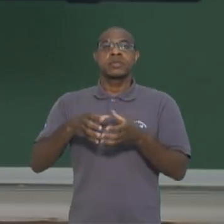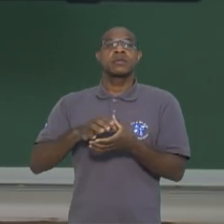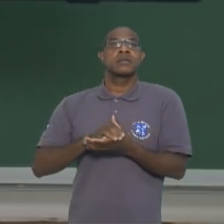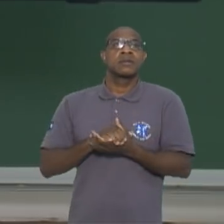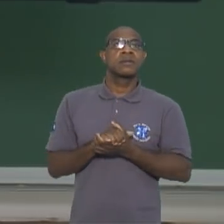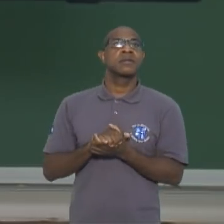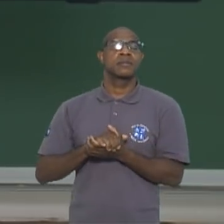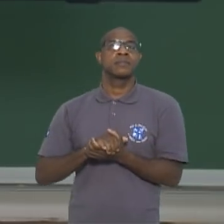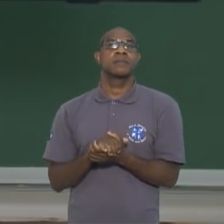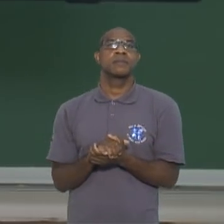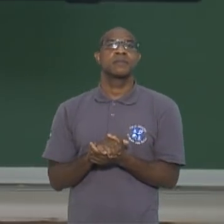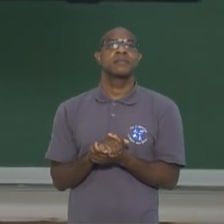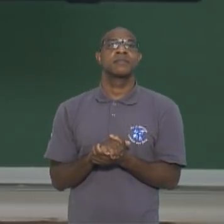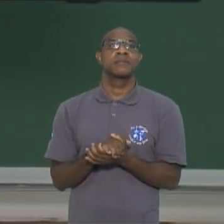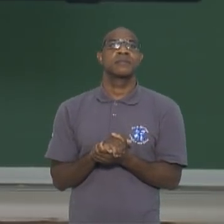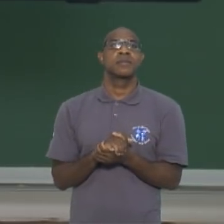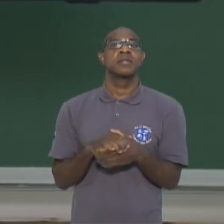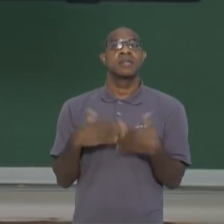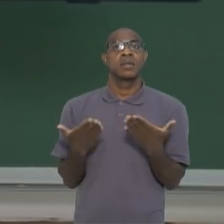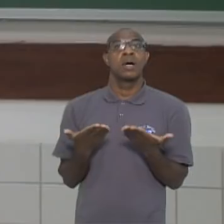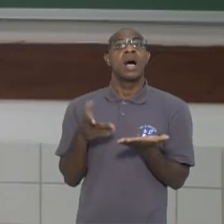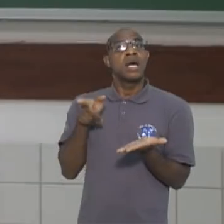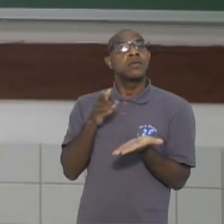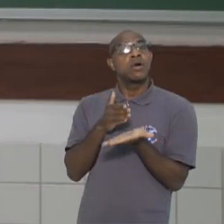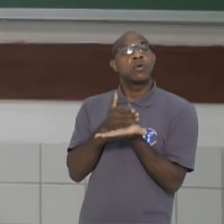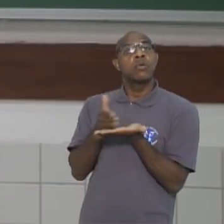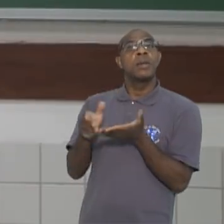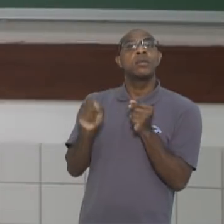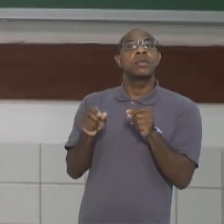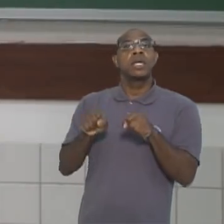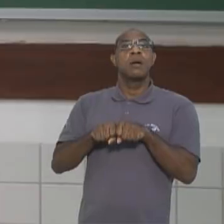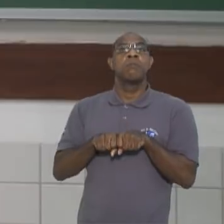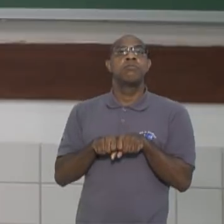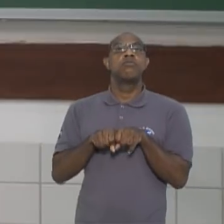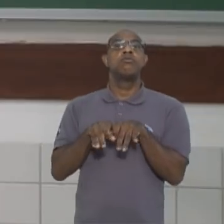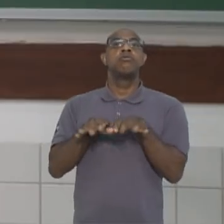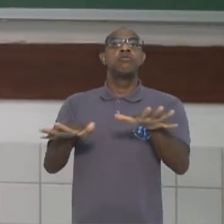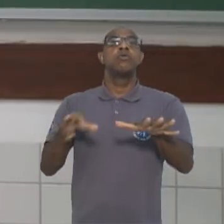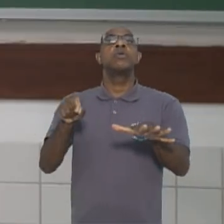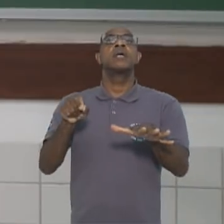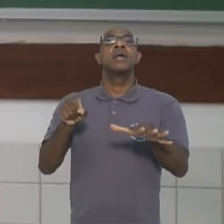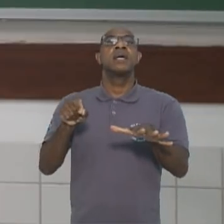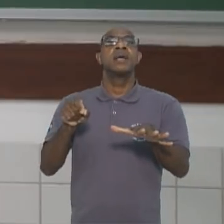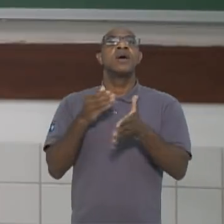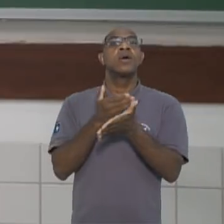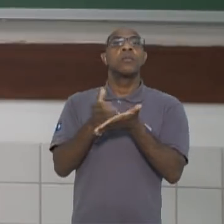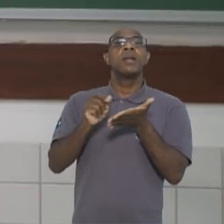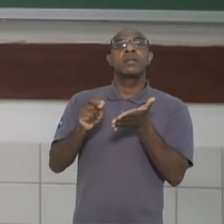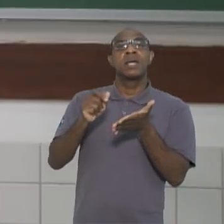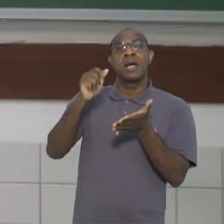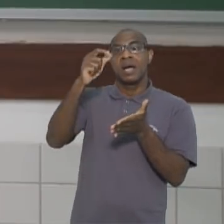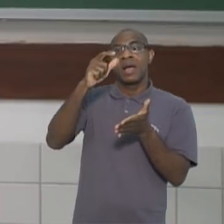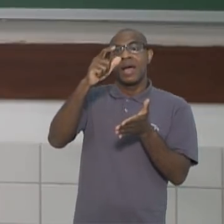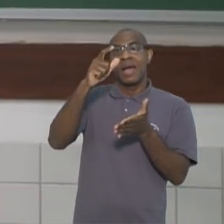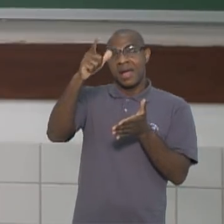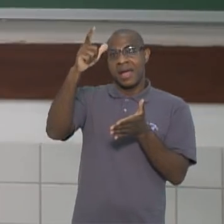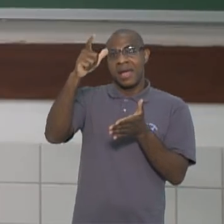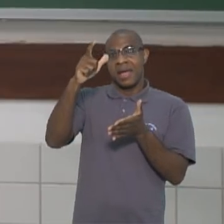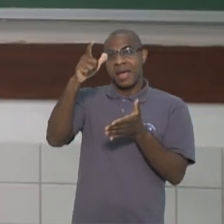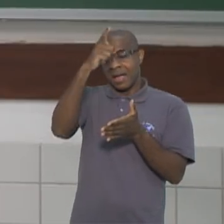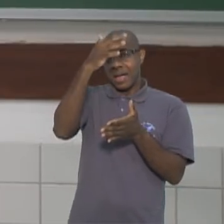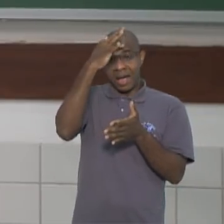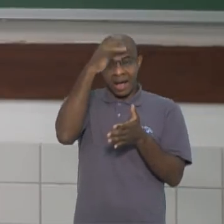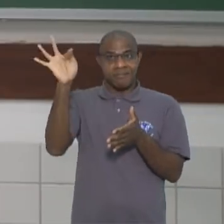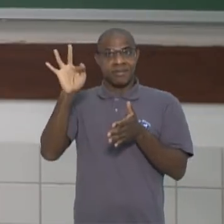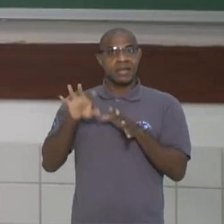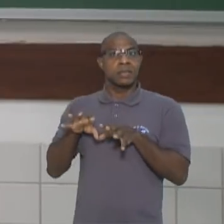e tornar um reino único. É aí que começa a expansão franca. Então os francos vão dominando outros reinos e anexando